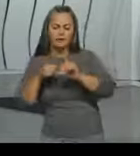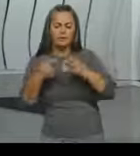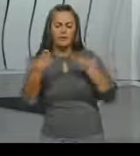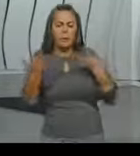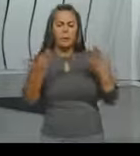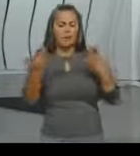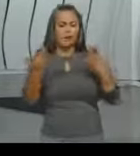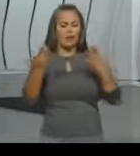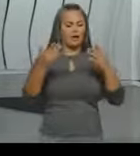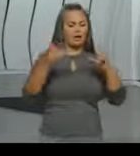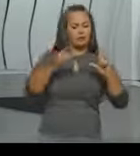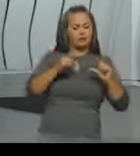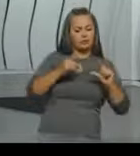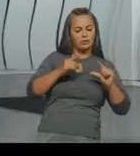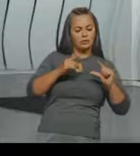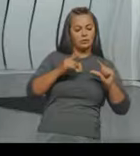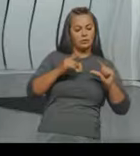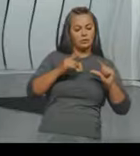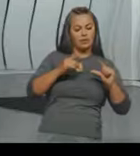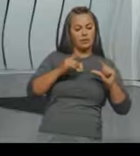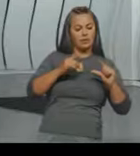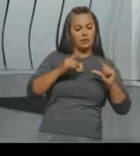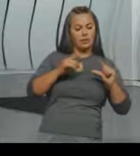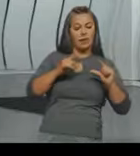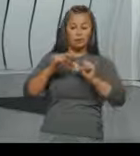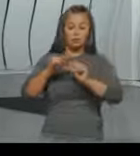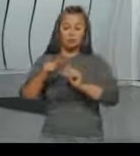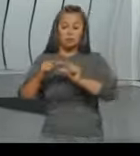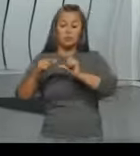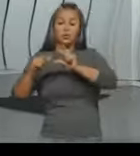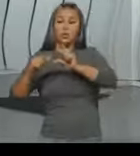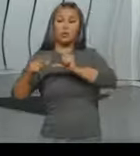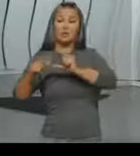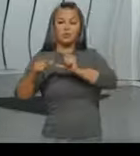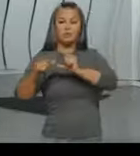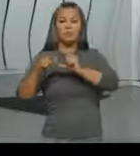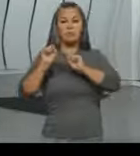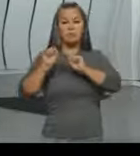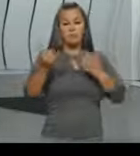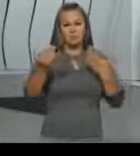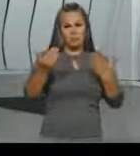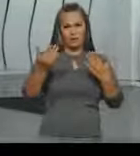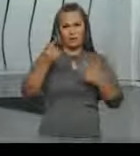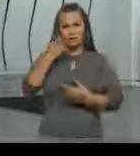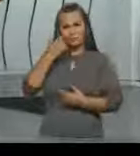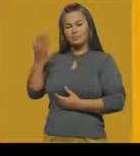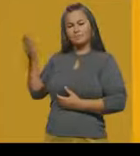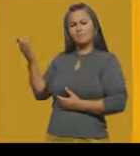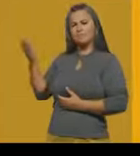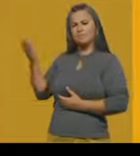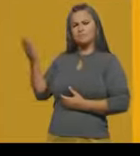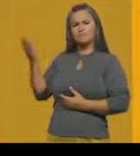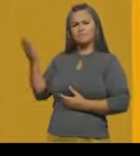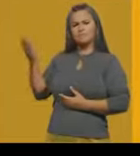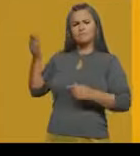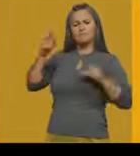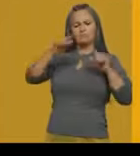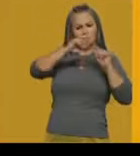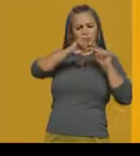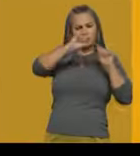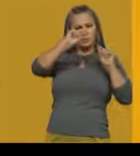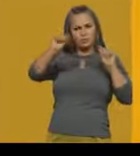reduzida. Beleza? Então, tá aí. Vamos continuar. Olha, tem uma circunferência aqui, vamos pegar um